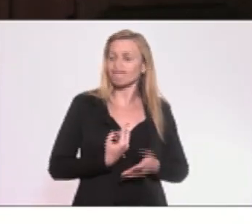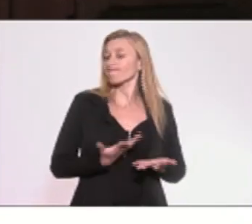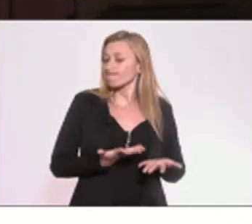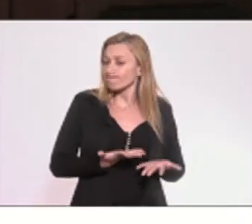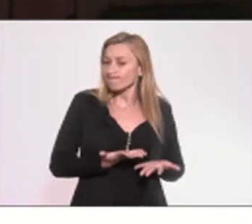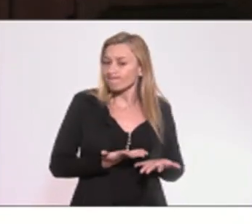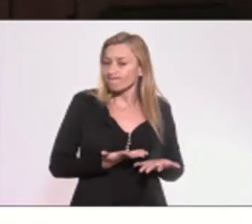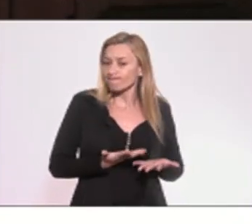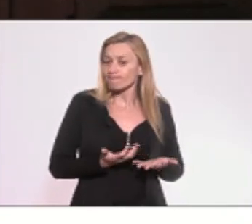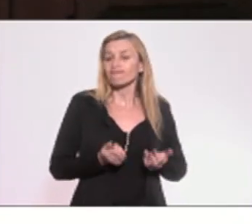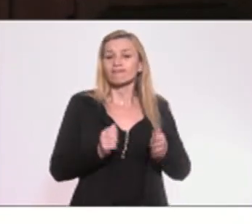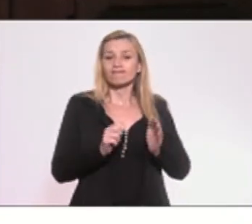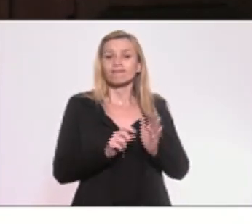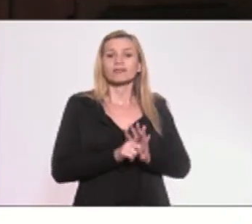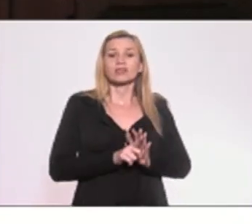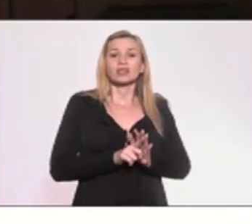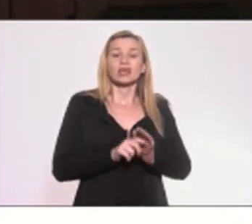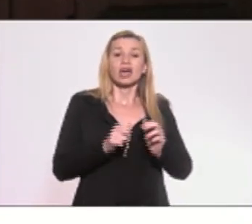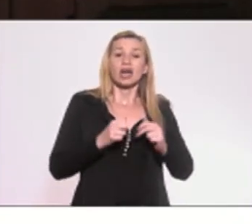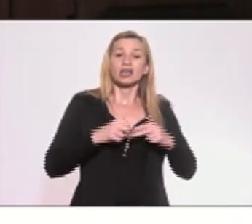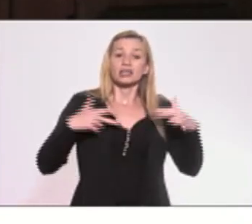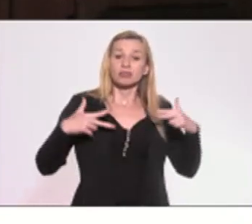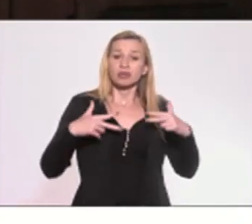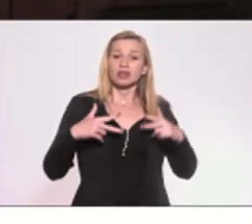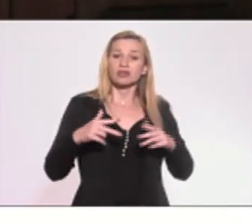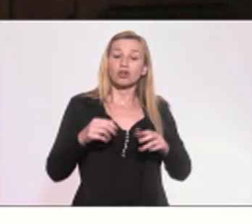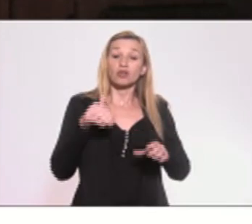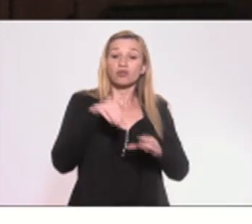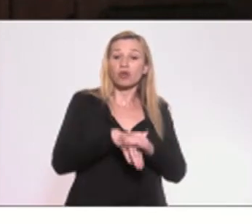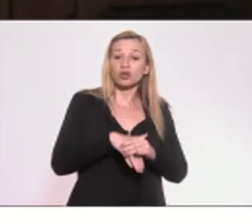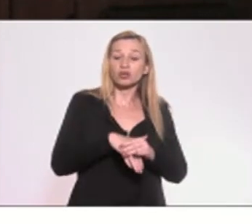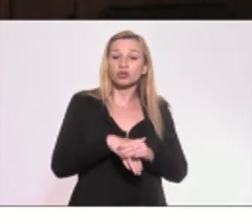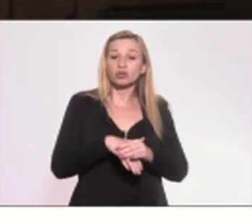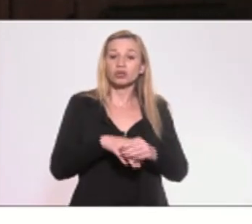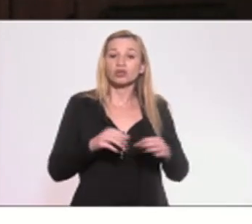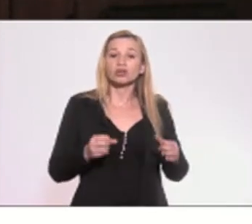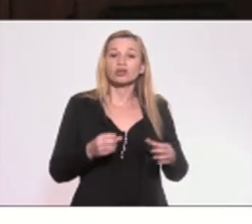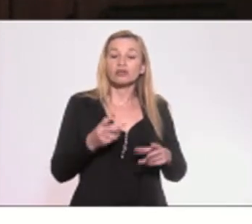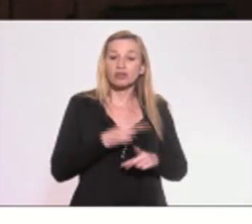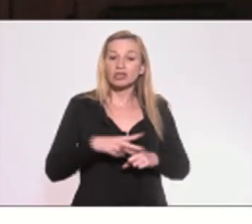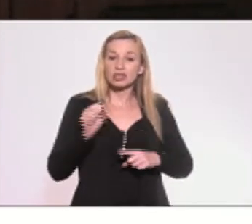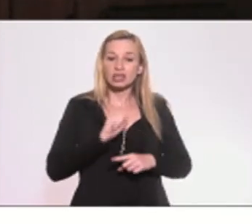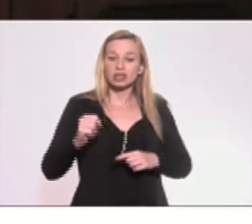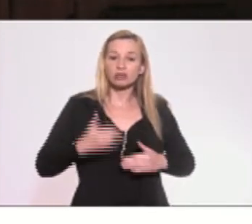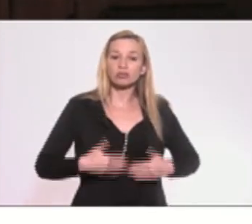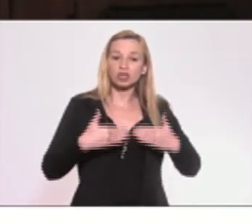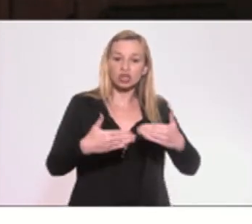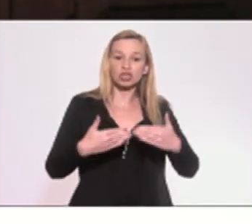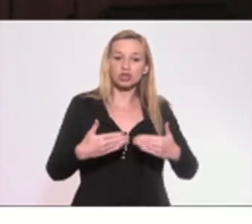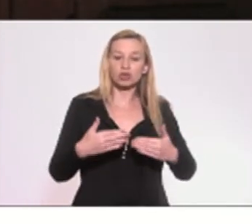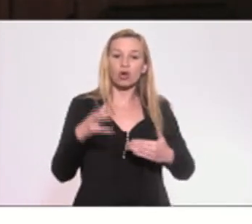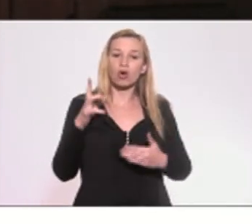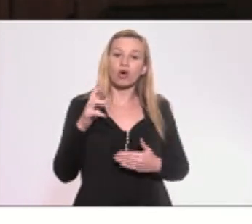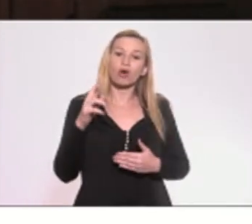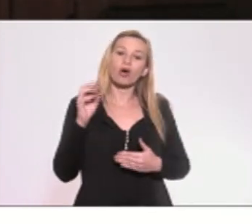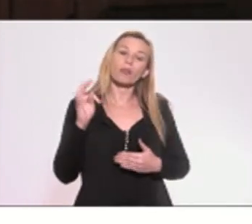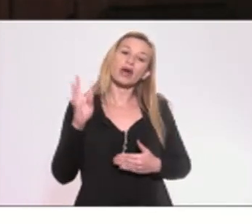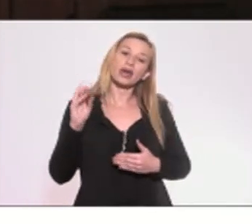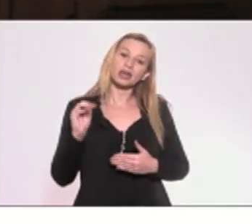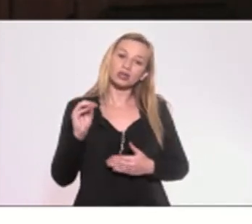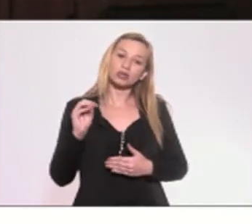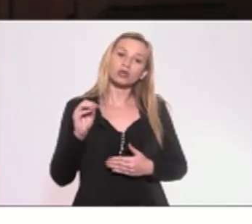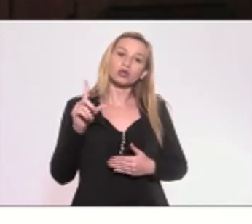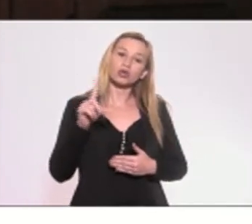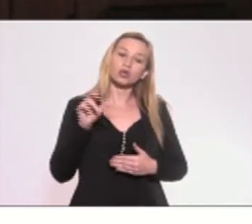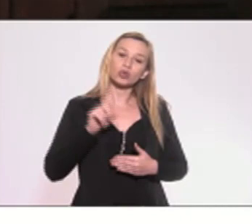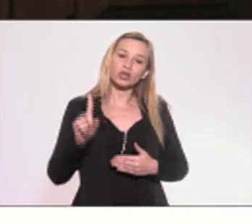julgamento no STF, foram votos vencidos os ministros Edson Fachin, Luiz Roberto Barroso, Rosa Weber, Luiz